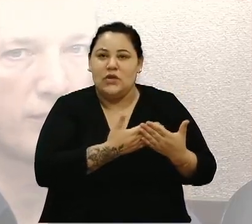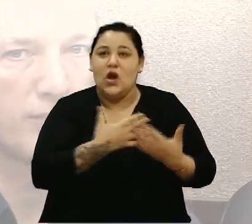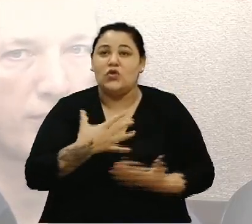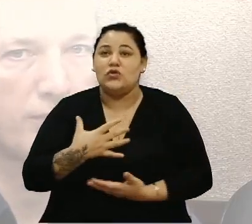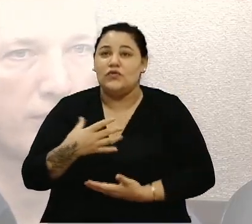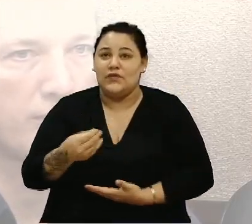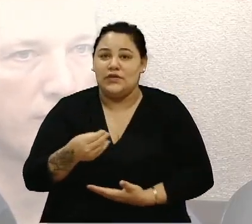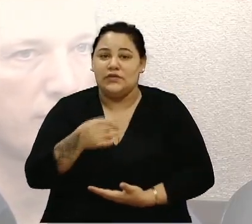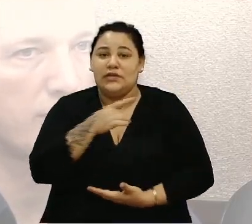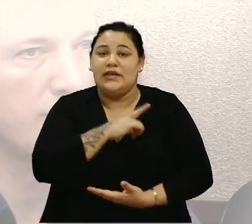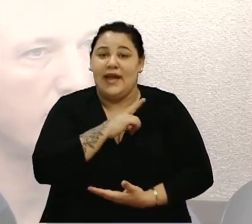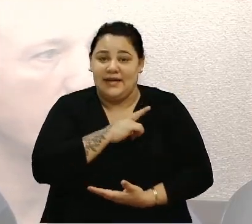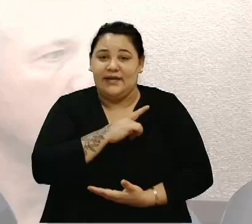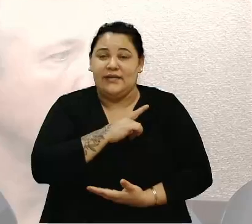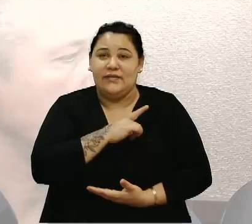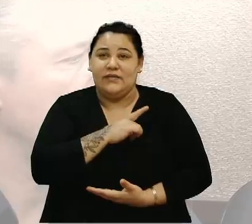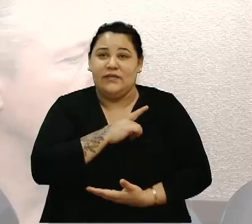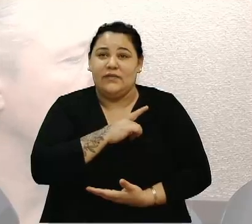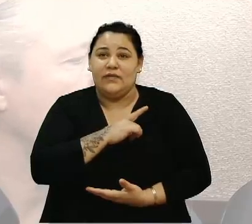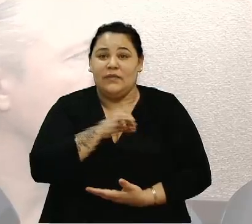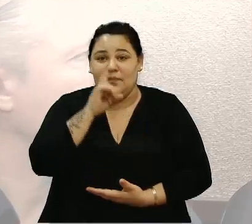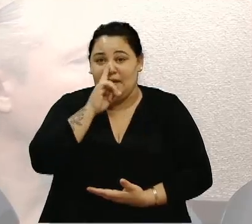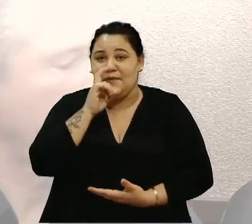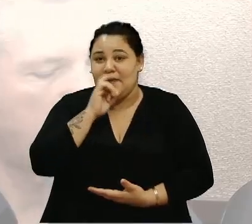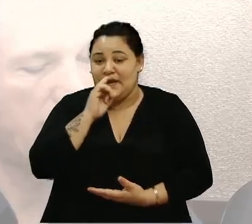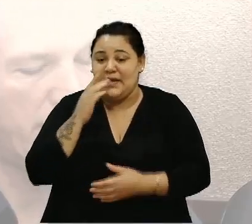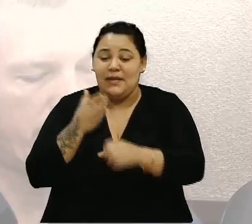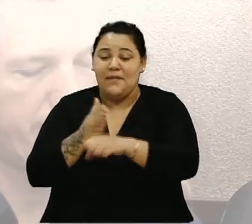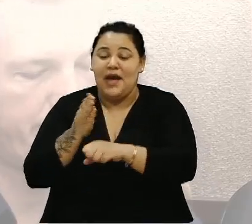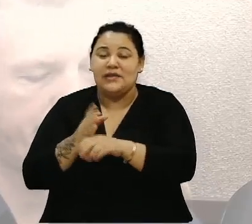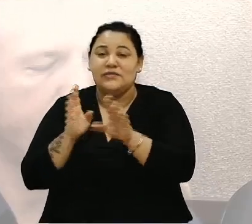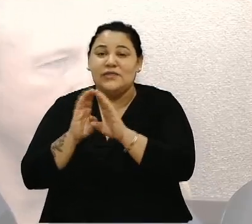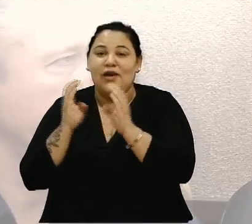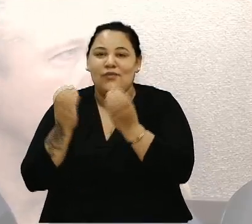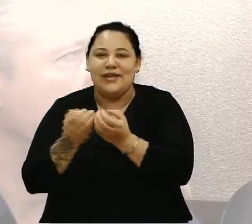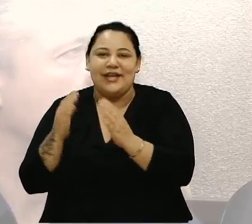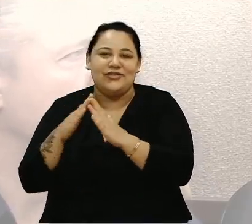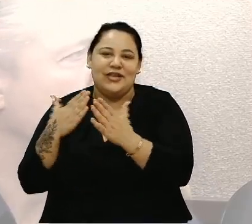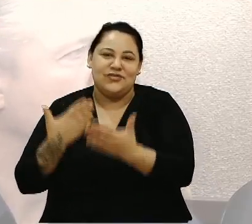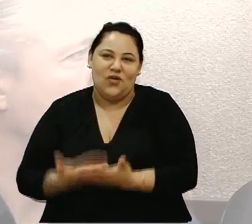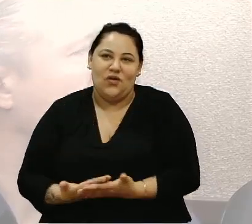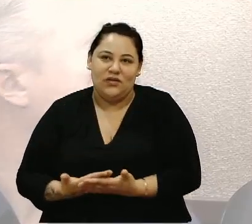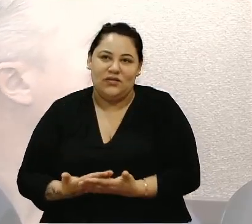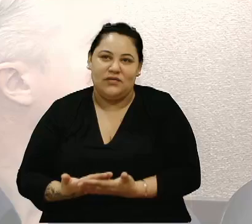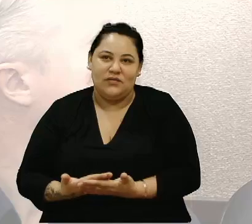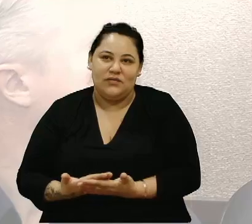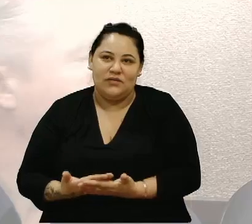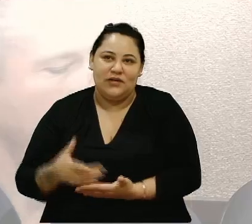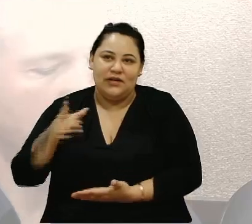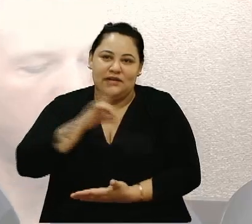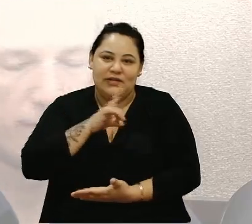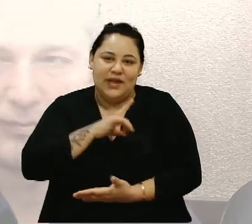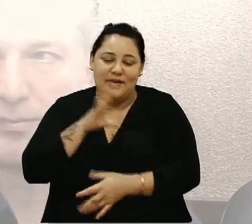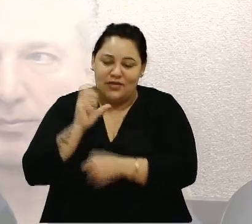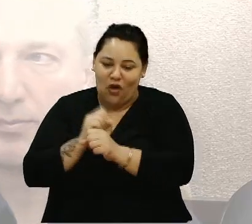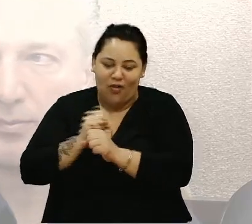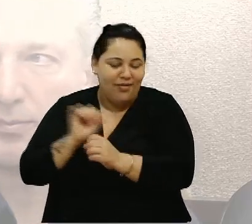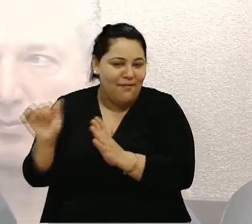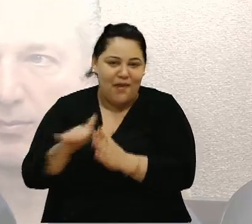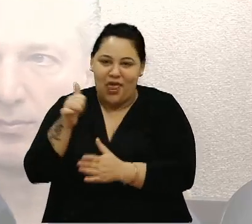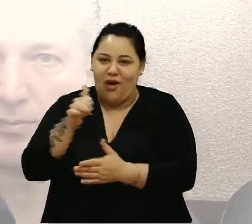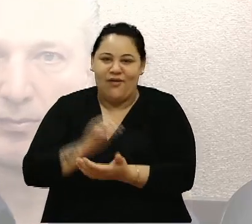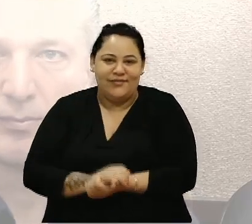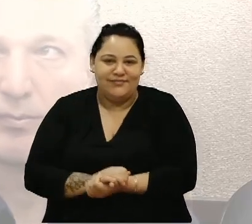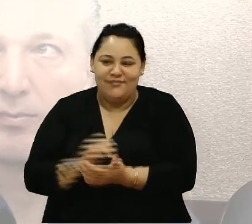que têm os pais que participam da comunidade escolar, eles tiram mais notas, ou